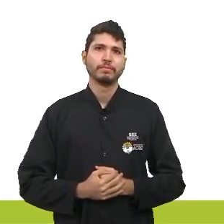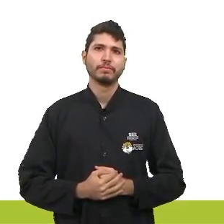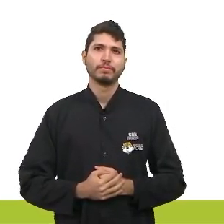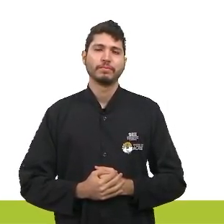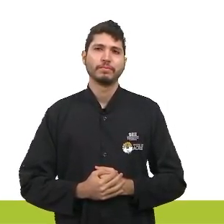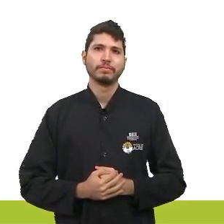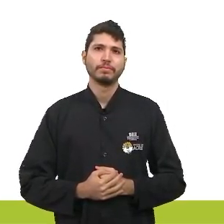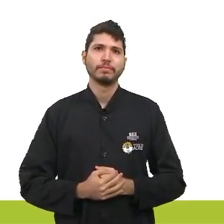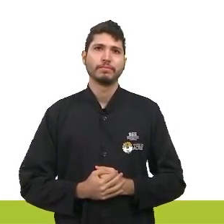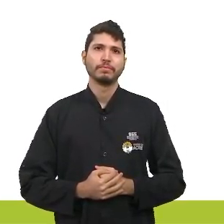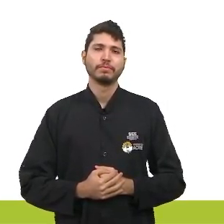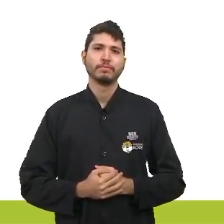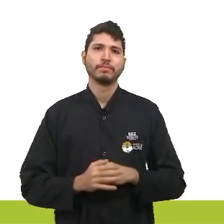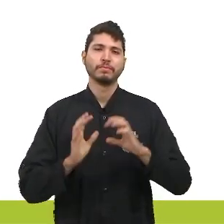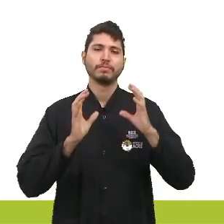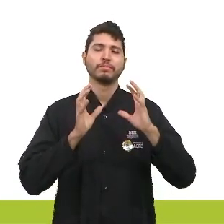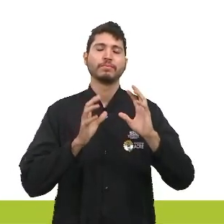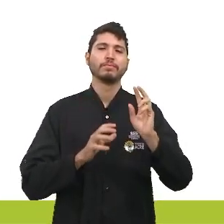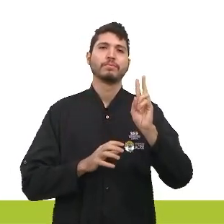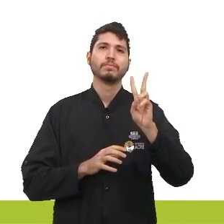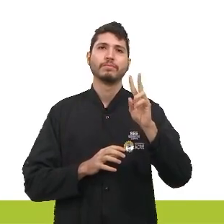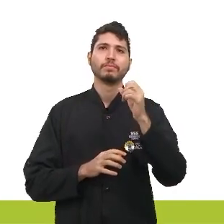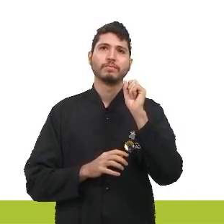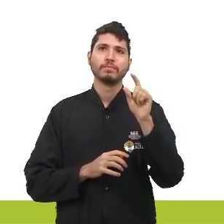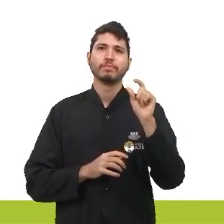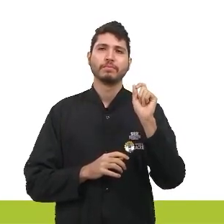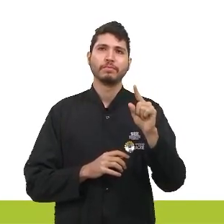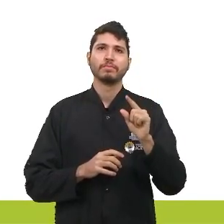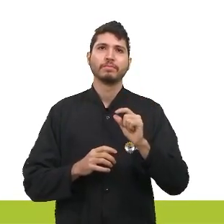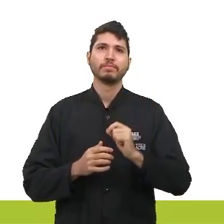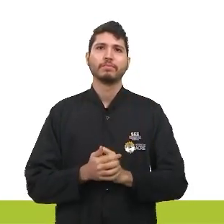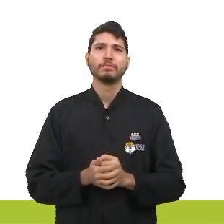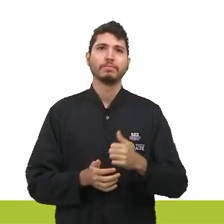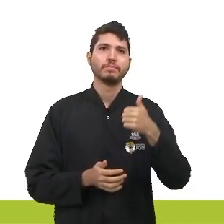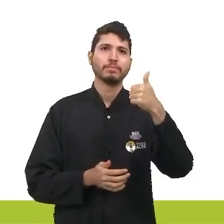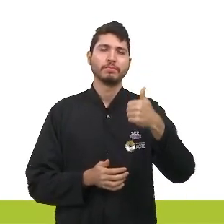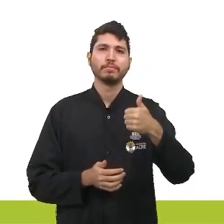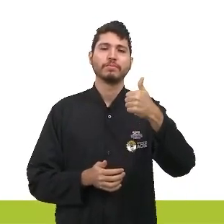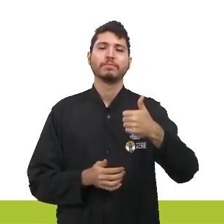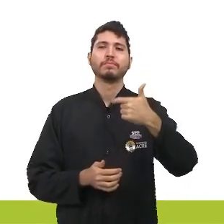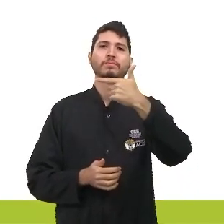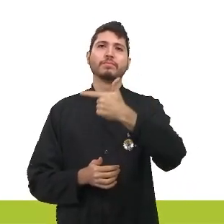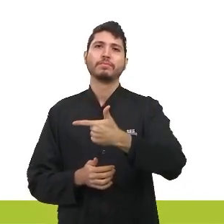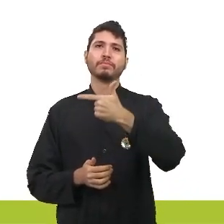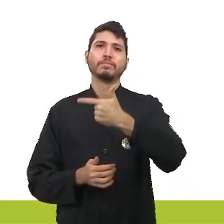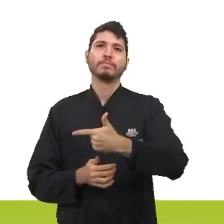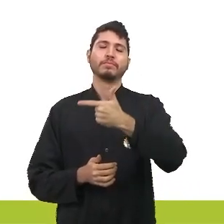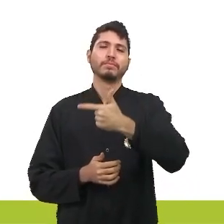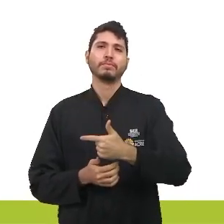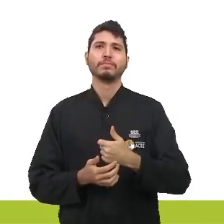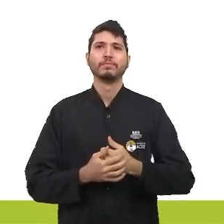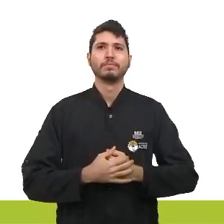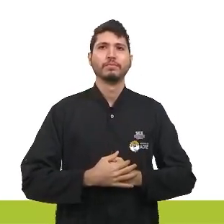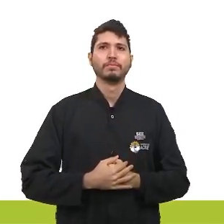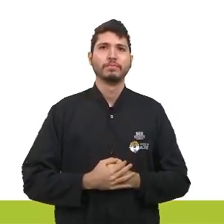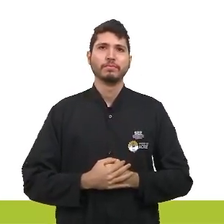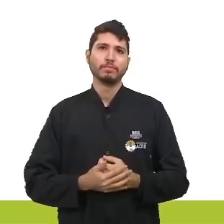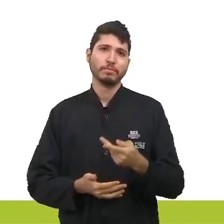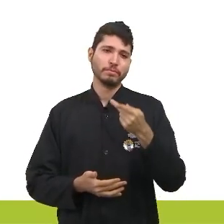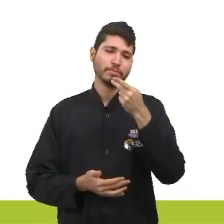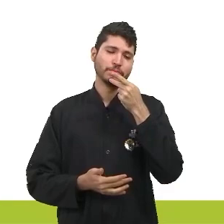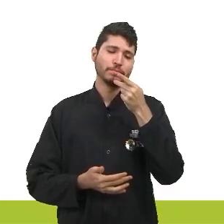2 bolas azuis. Eu quero que a primeira bola seja azul e a segunda bola seja azul. Então, a ideia dessa probabilidade é a seguinte.